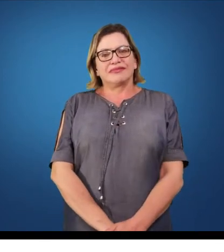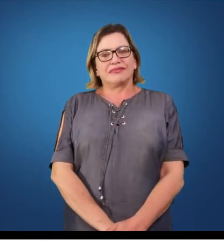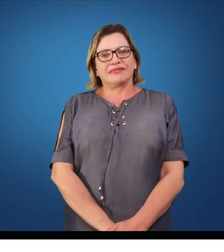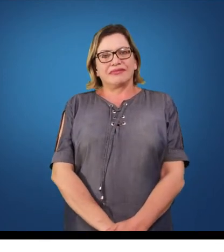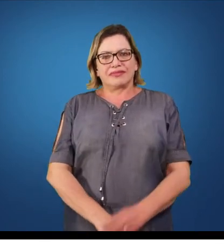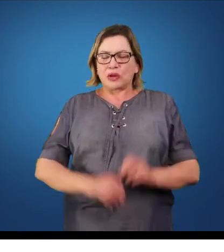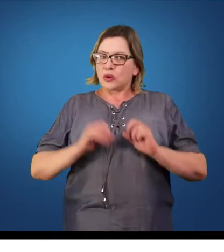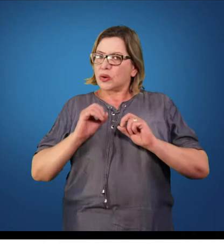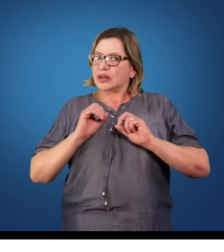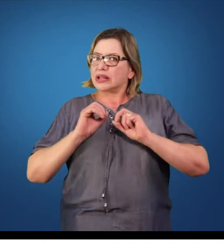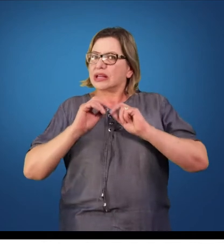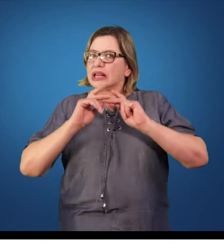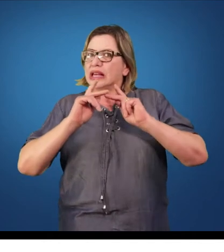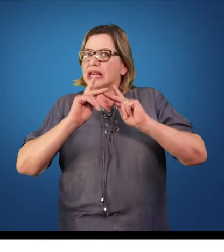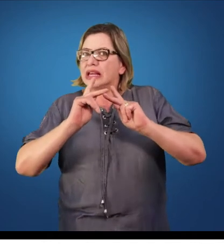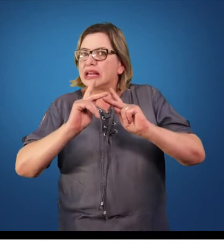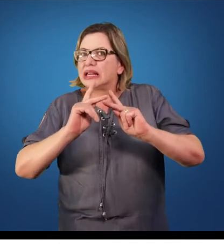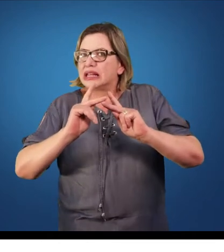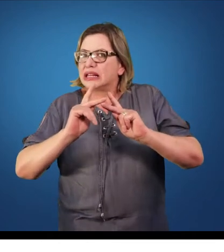Ok, vamos lá.